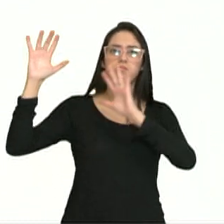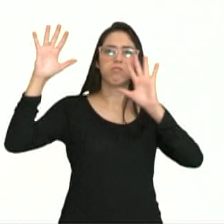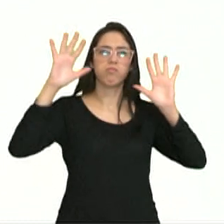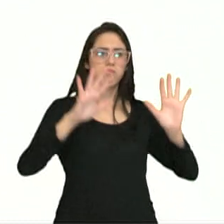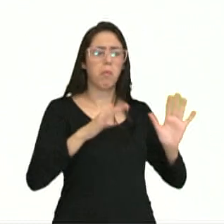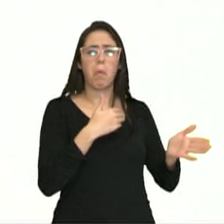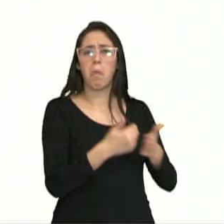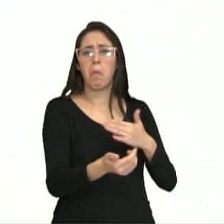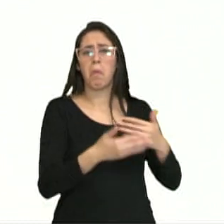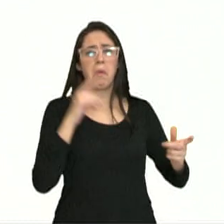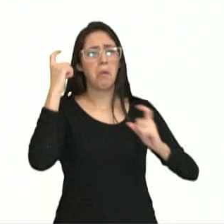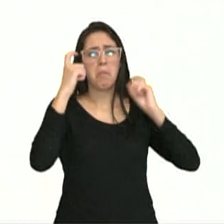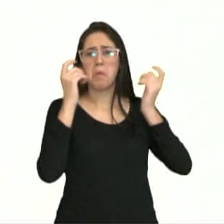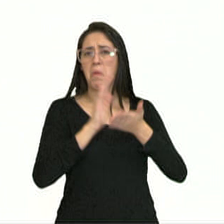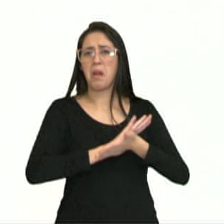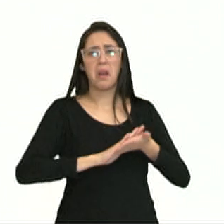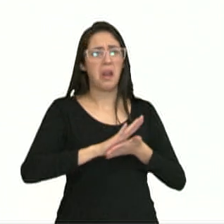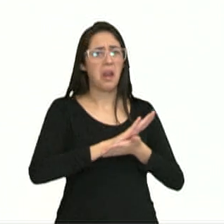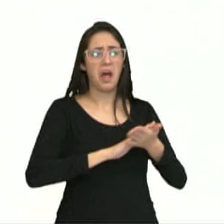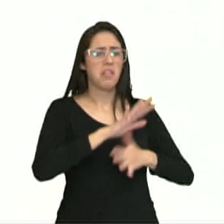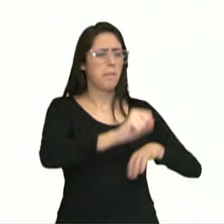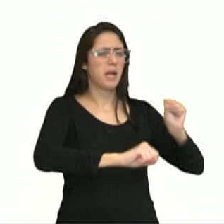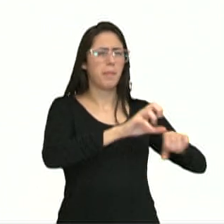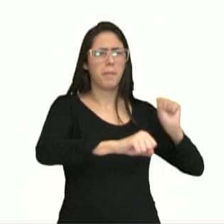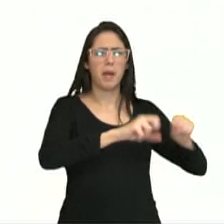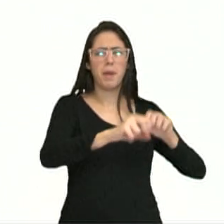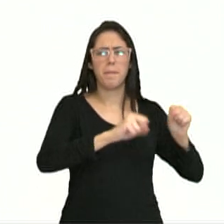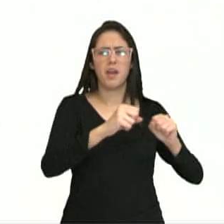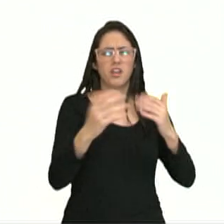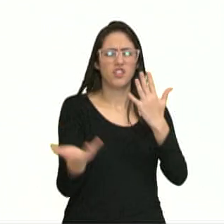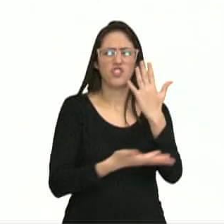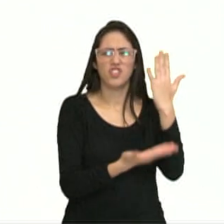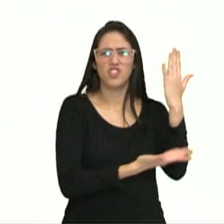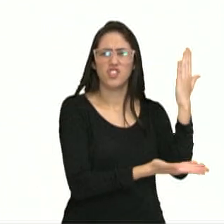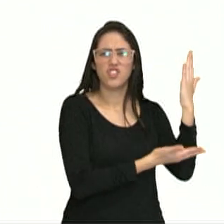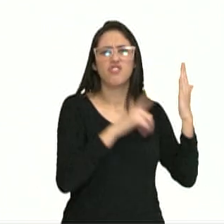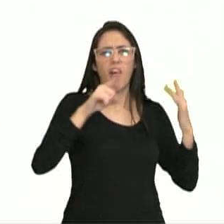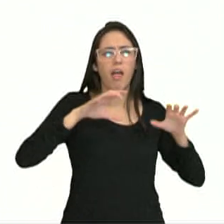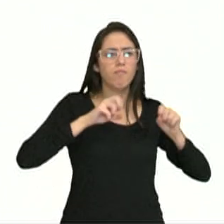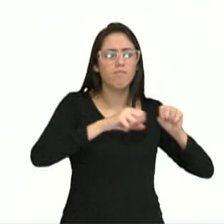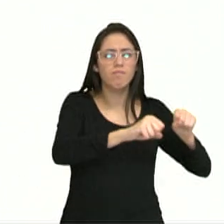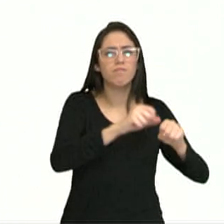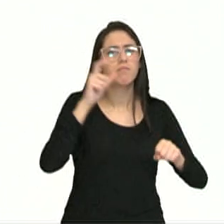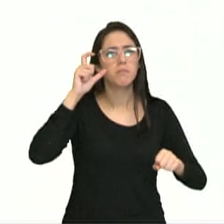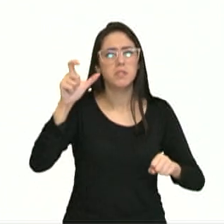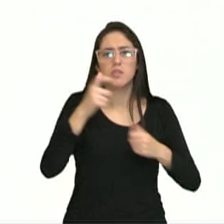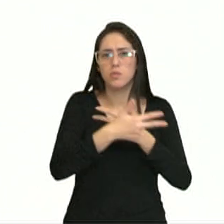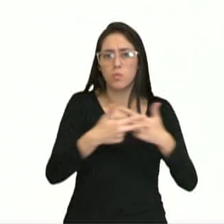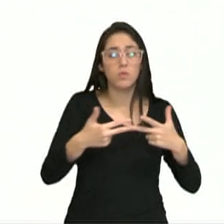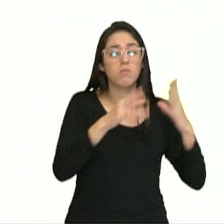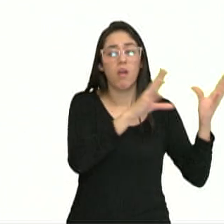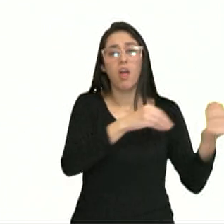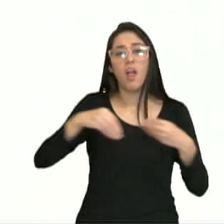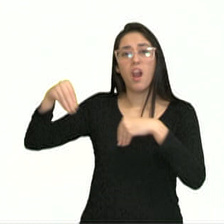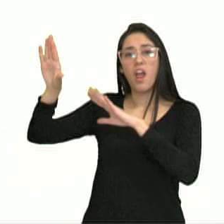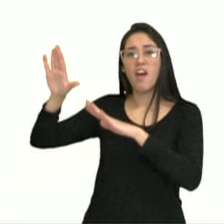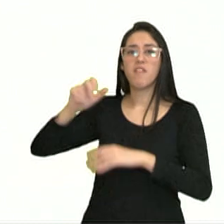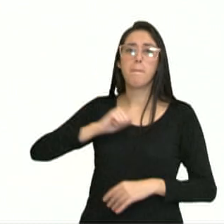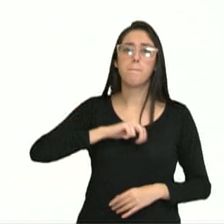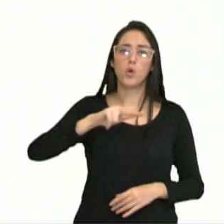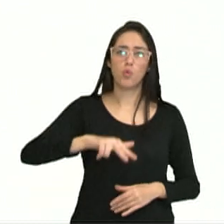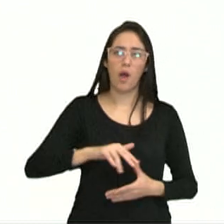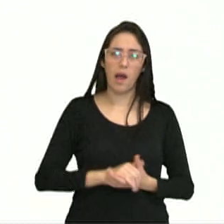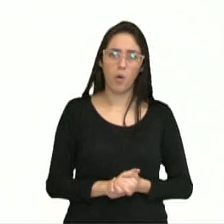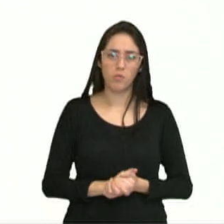como ficaria. Eles simplesmente tiravam tudo, era uma colônia de exploração, e levavam para Portugal, ok? Isso aqui